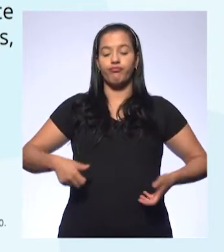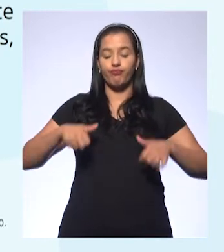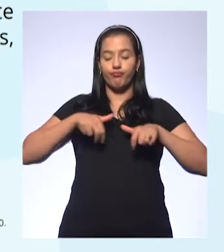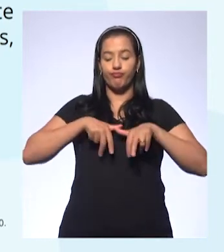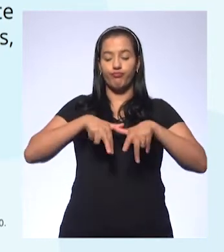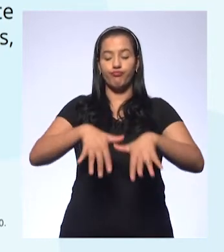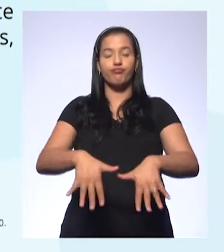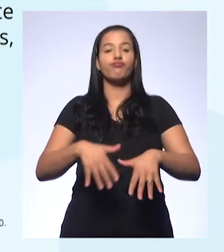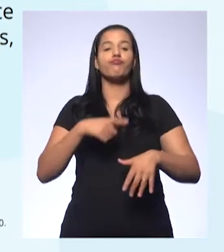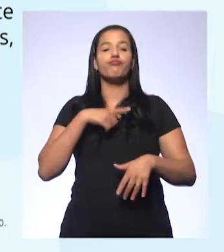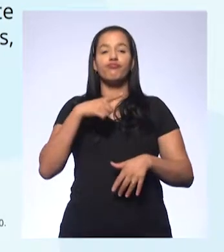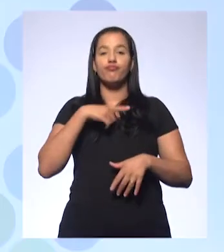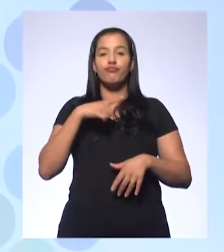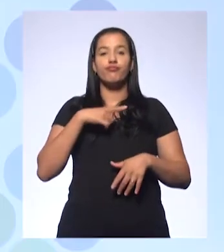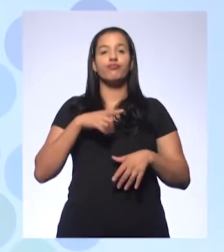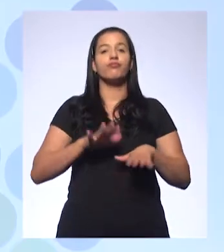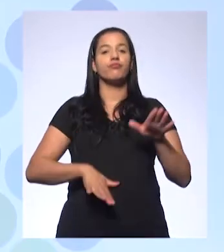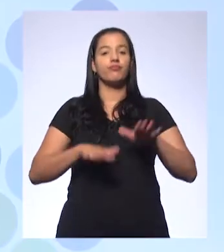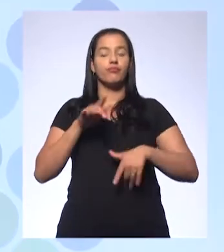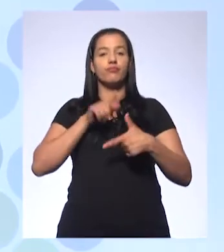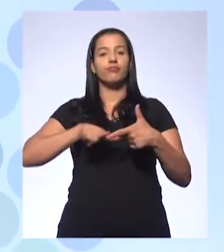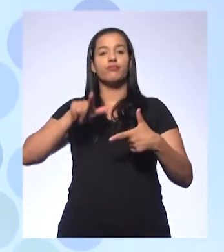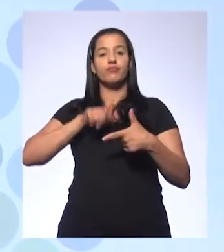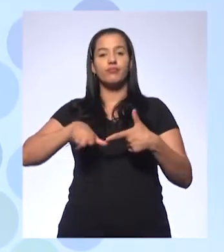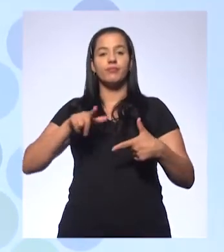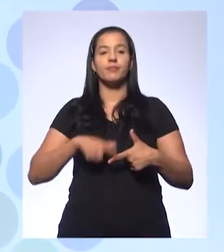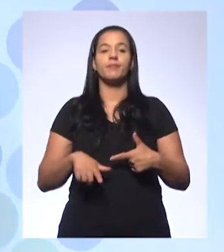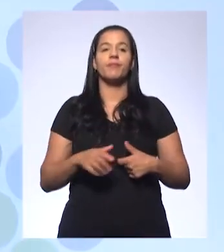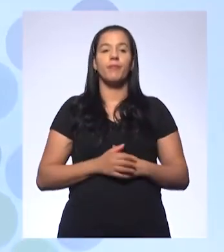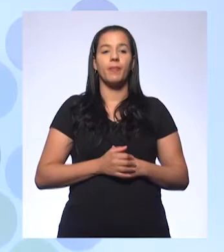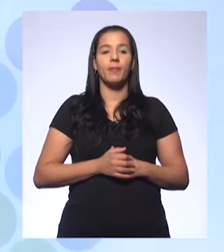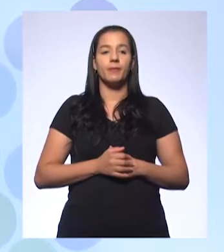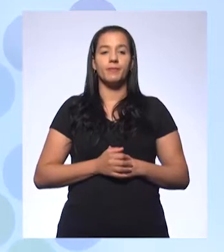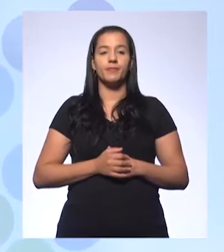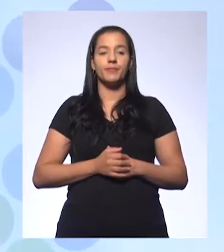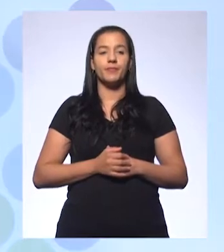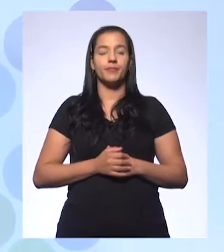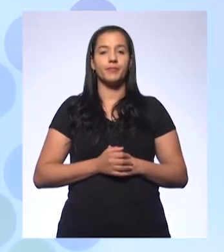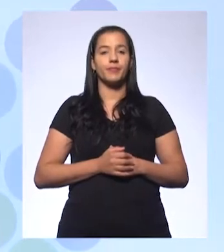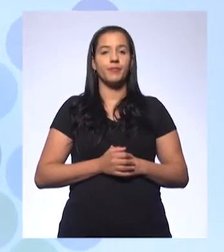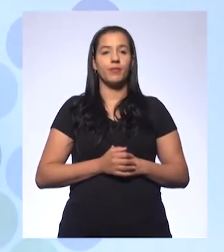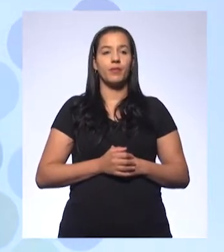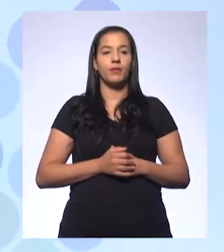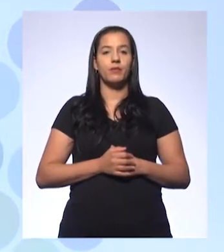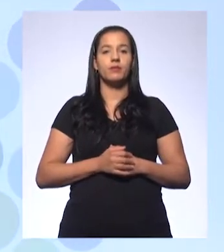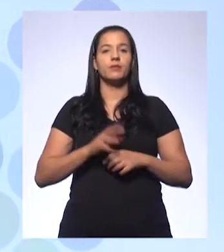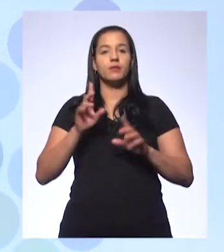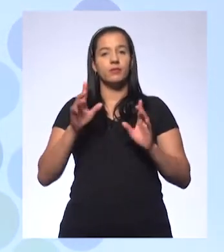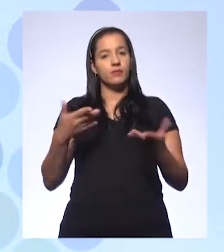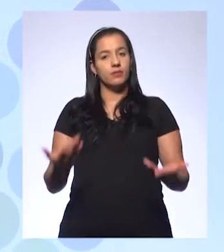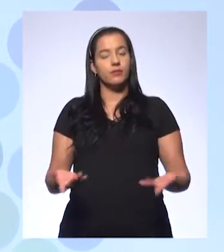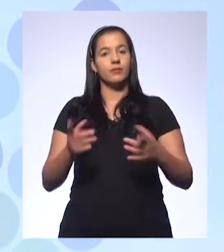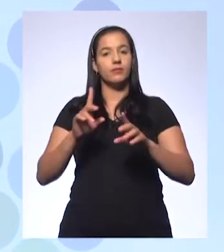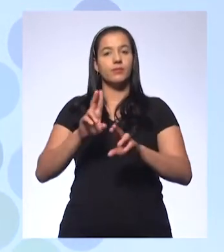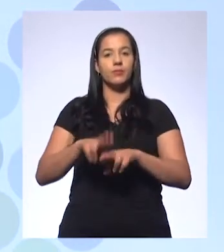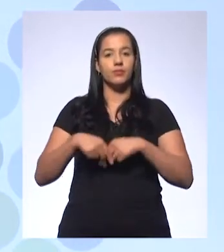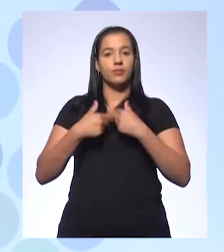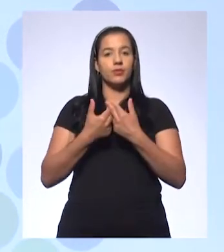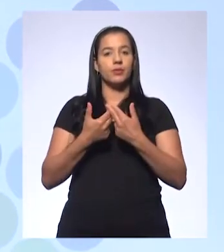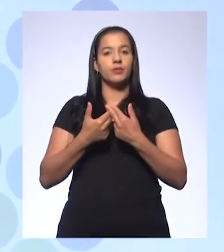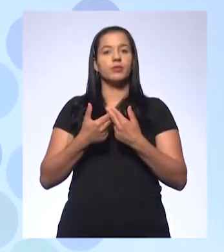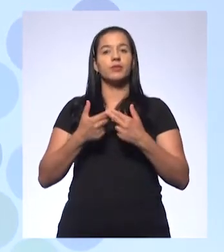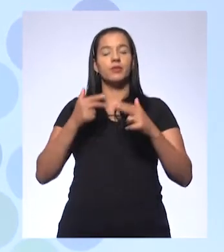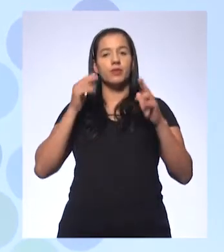nascer com sífilis congênita, né, no caso das mulheres, gestantes, etc. Tal. Então, por isso que é feito o exame, né, no pré-natal